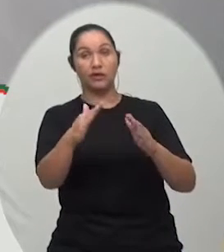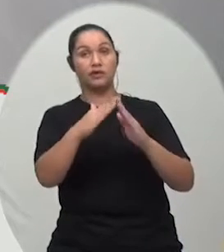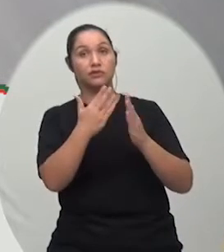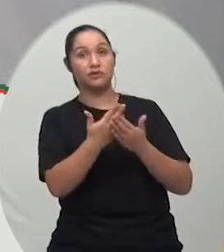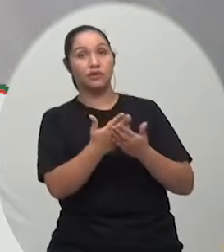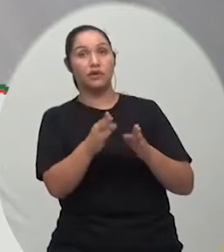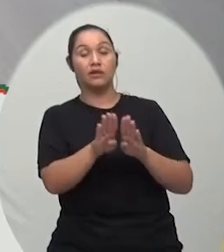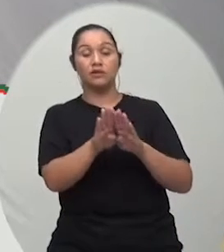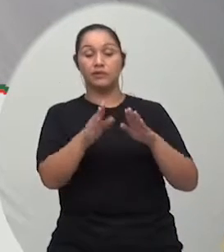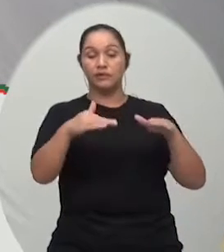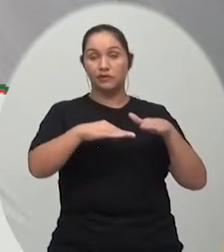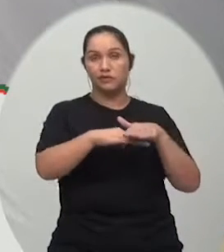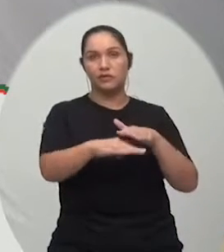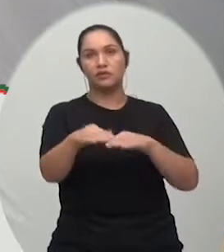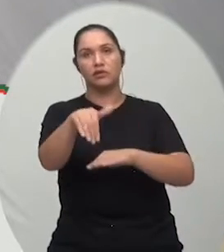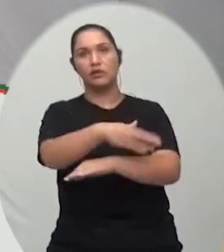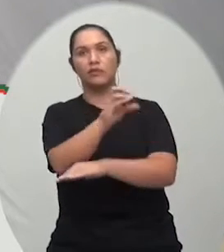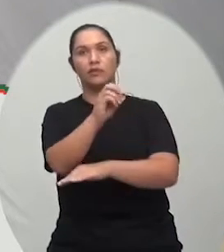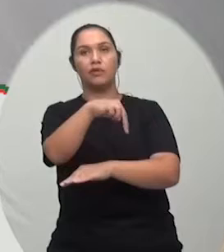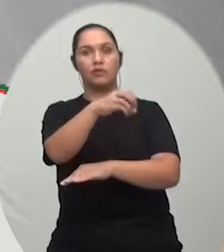rua Honório Benjamin Pereira,